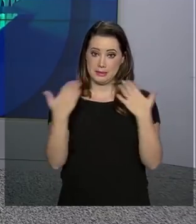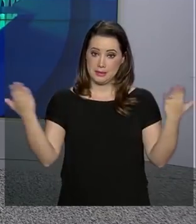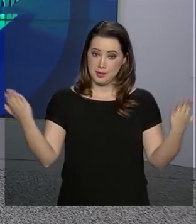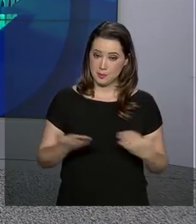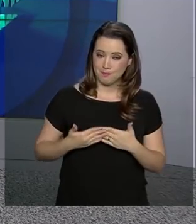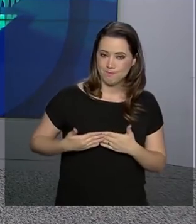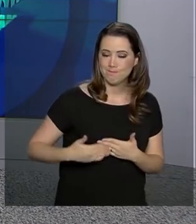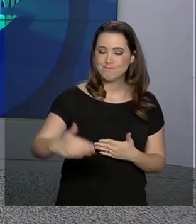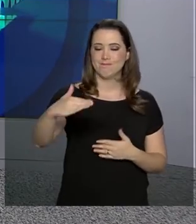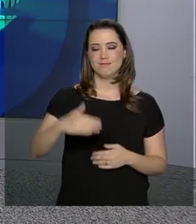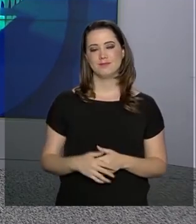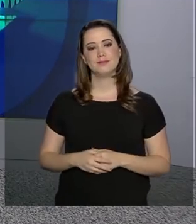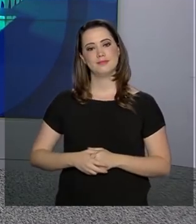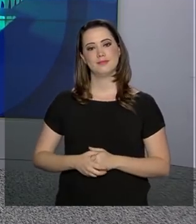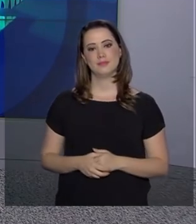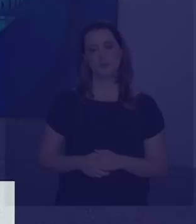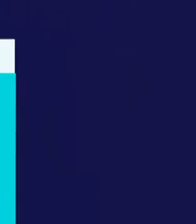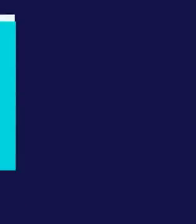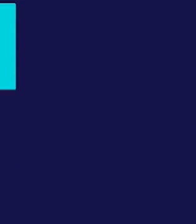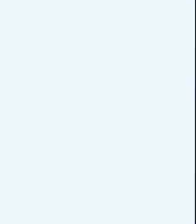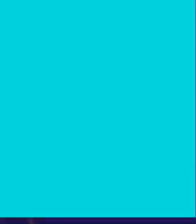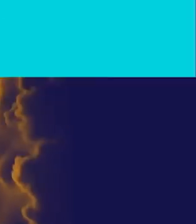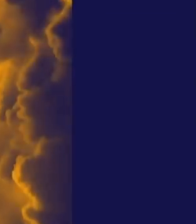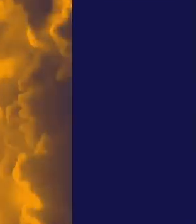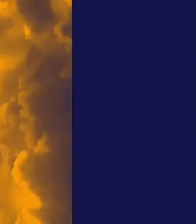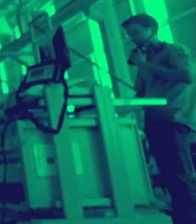Repórter NBR começa agora.